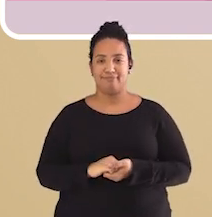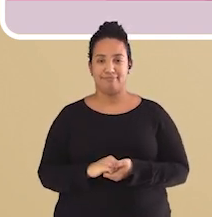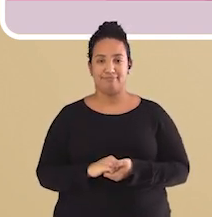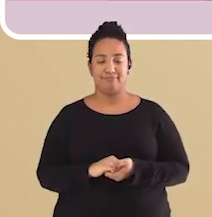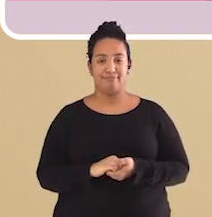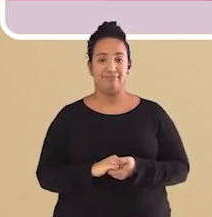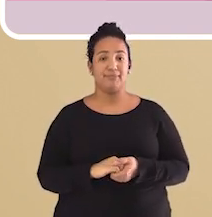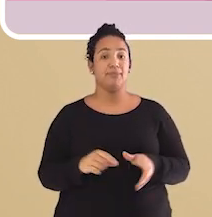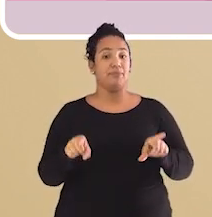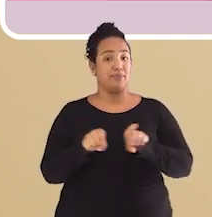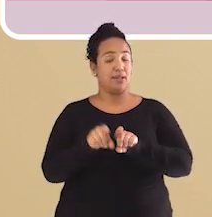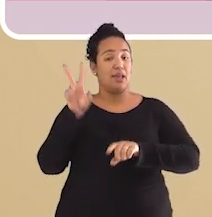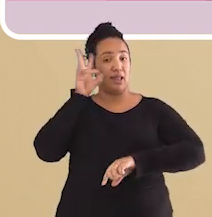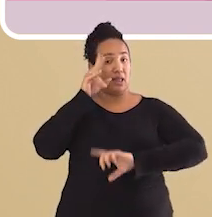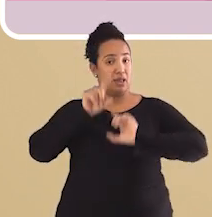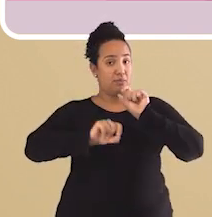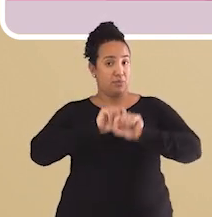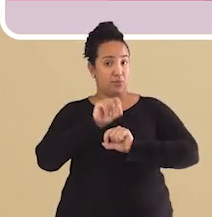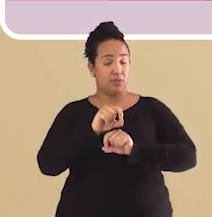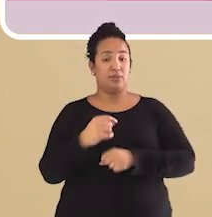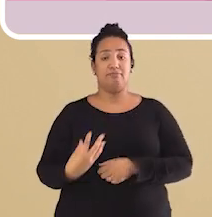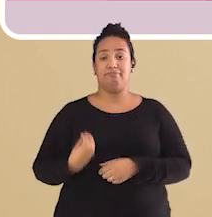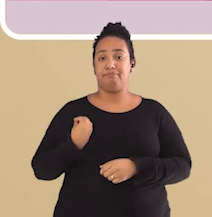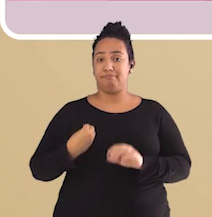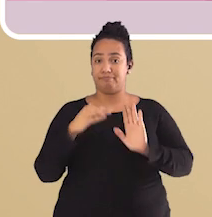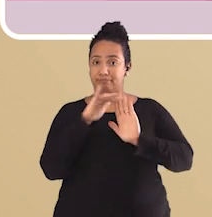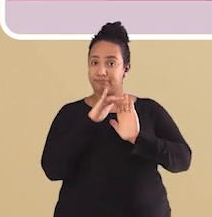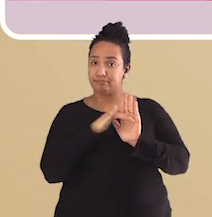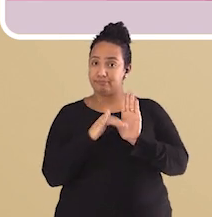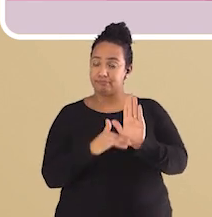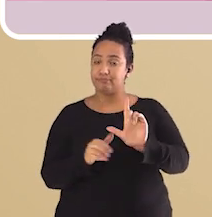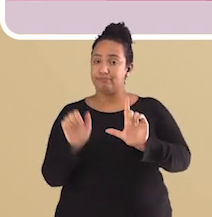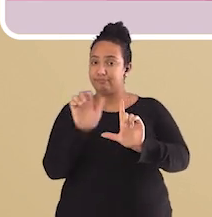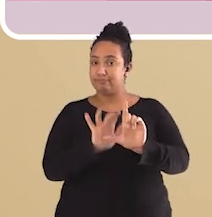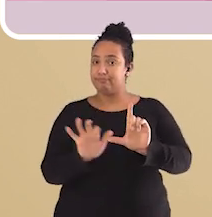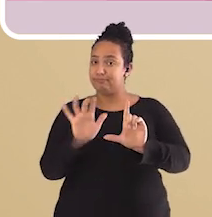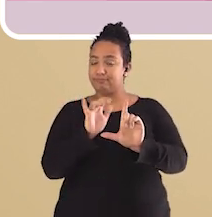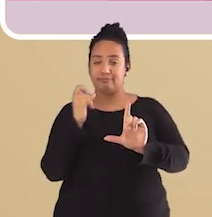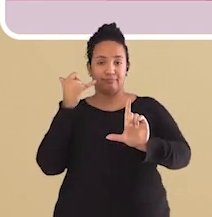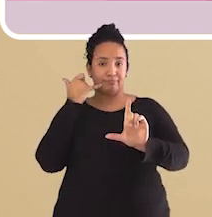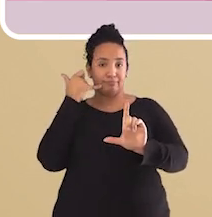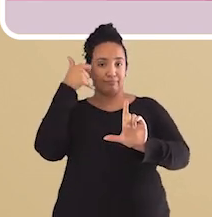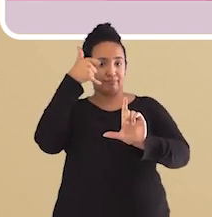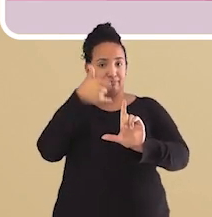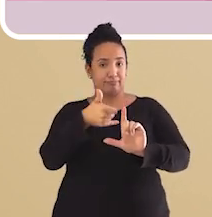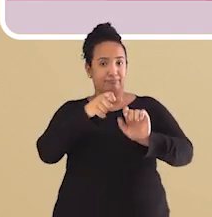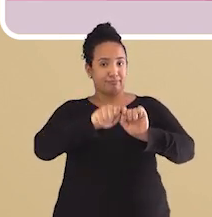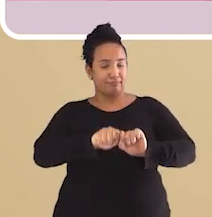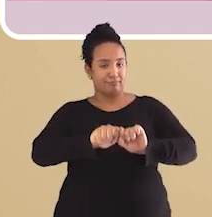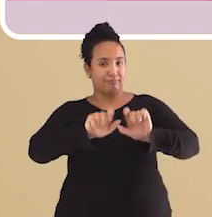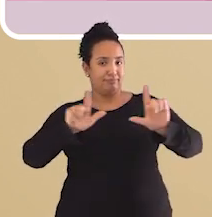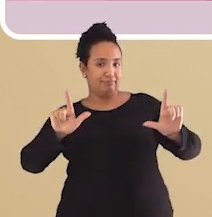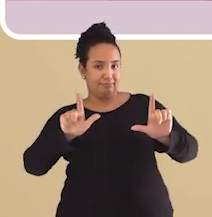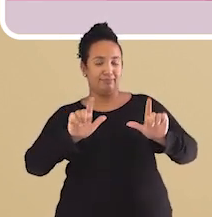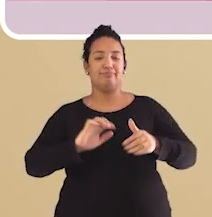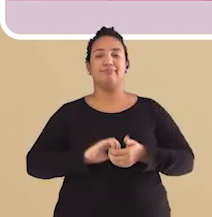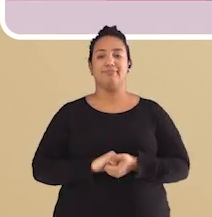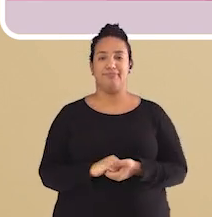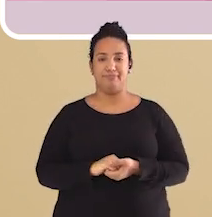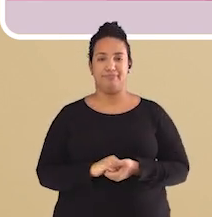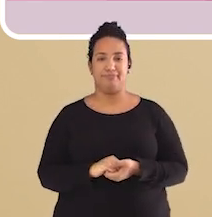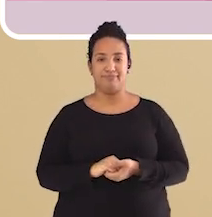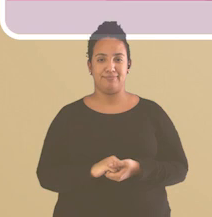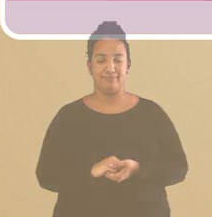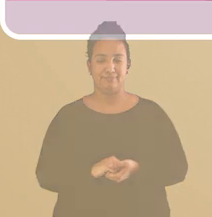pensarem. E não se esqueçam de apontar a câmera do seu celular para o QR Code que aparece na tela, para acessar a lista